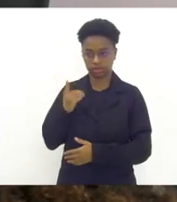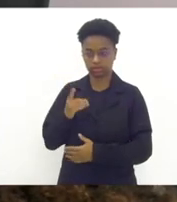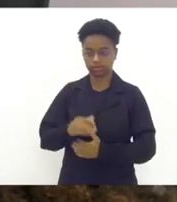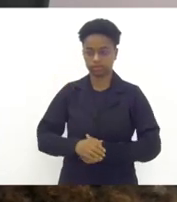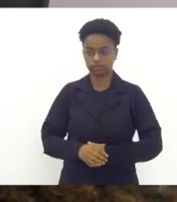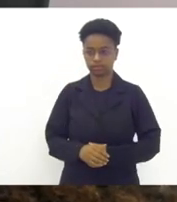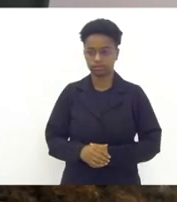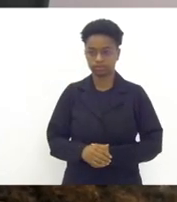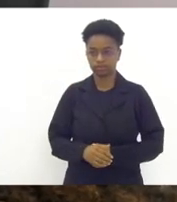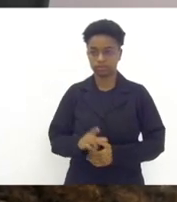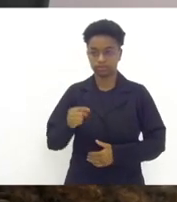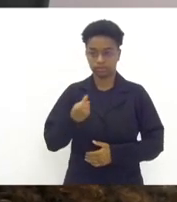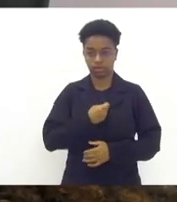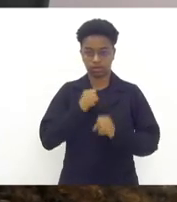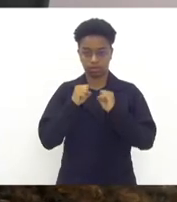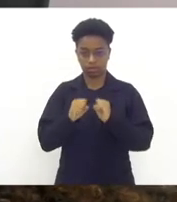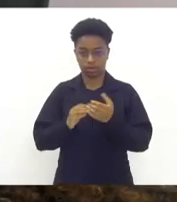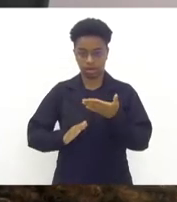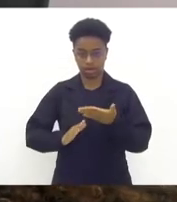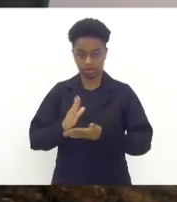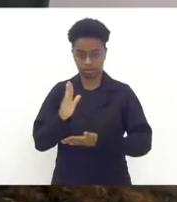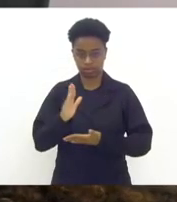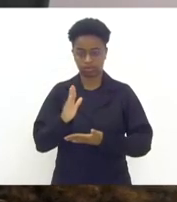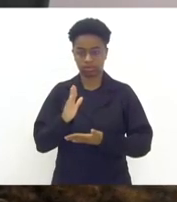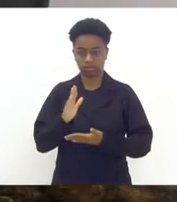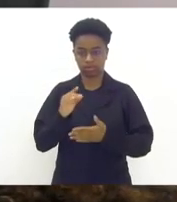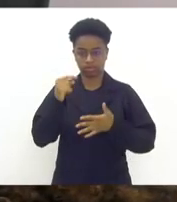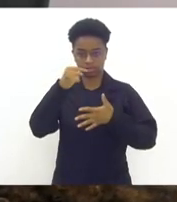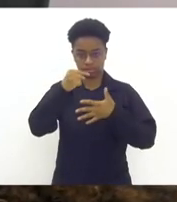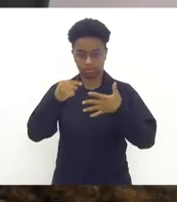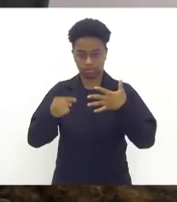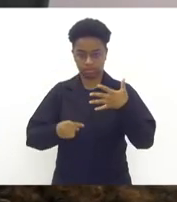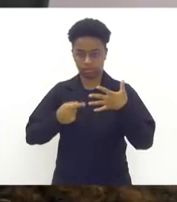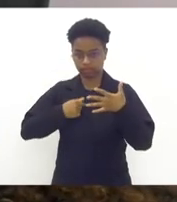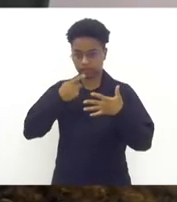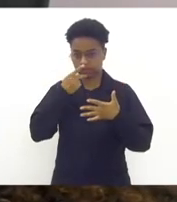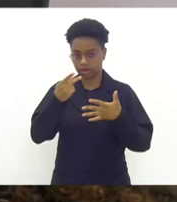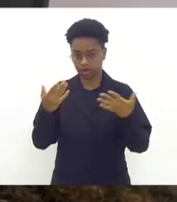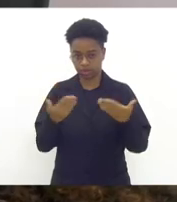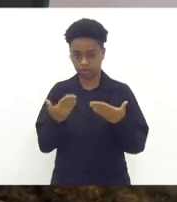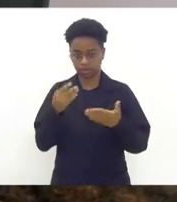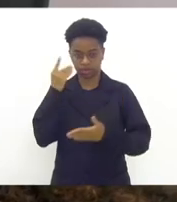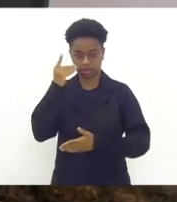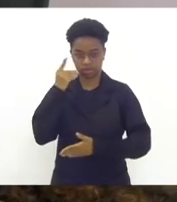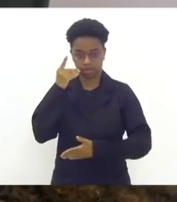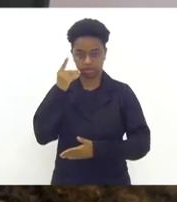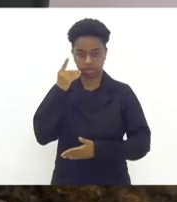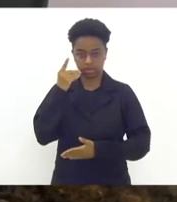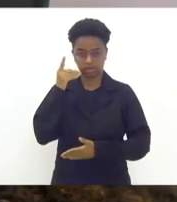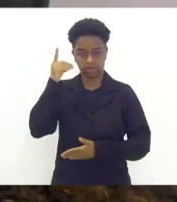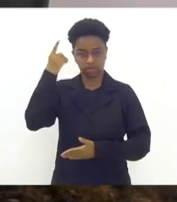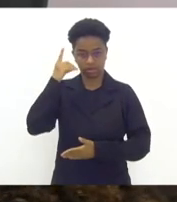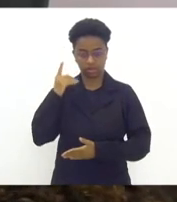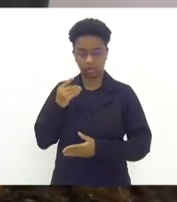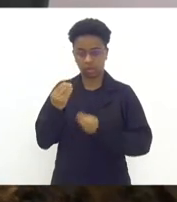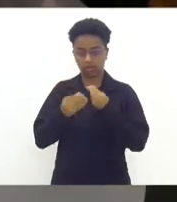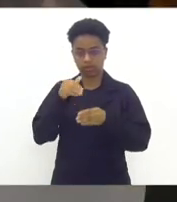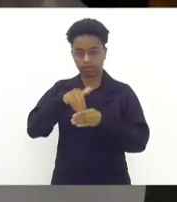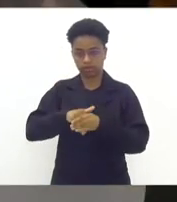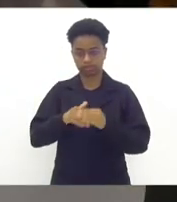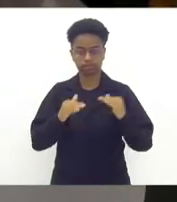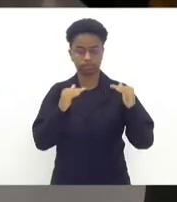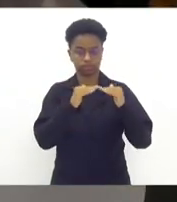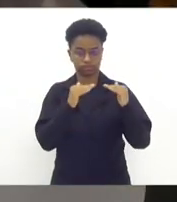Balbi. Podemos aprovar esses pontos que acabei de relatar aqui. Deputada Dani Balbi, como vota?